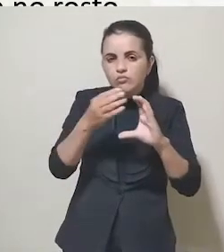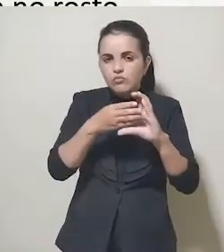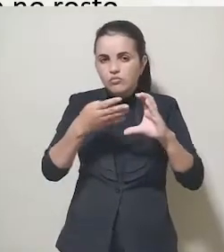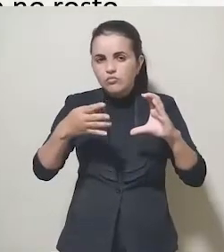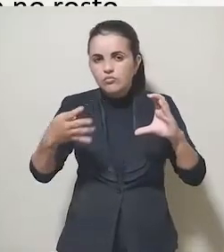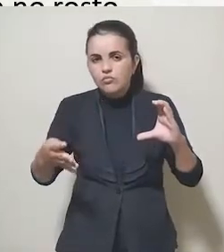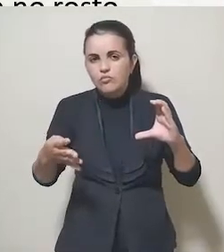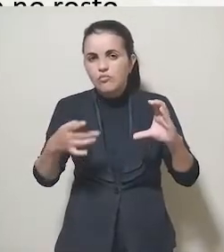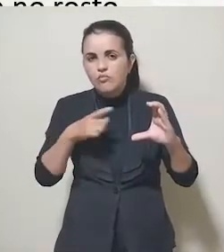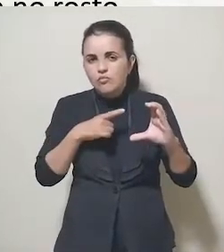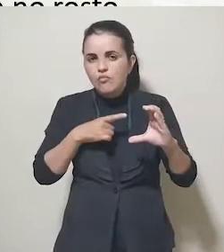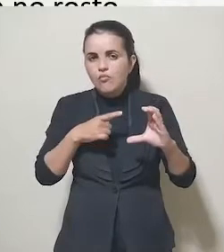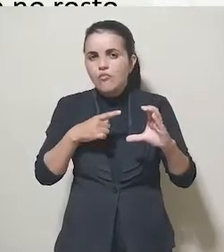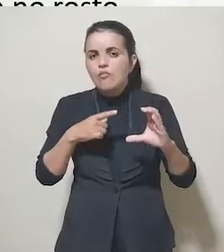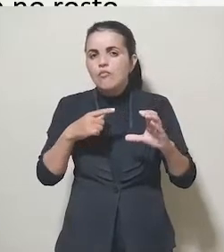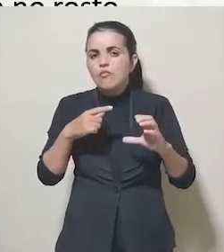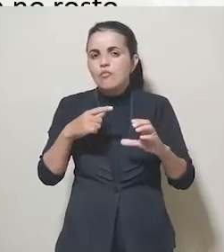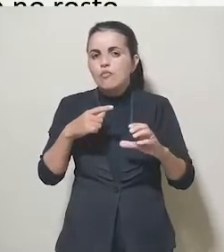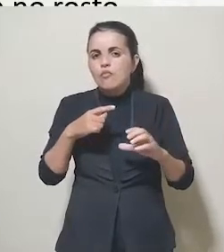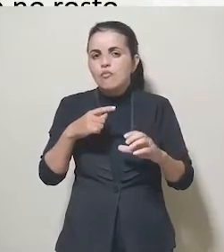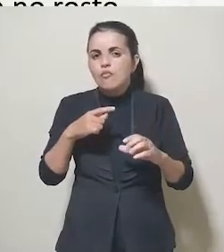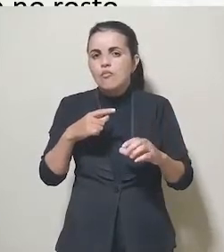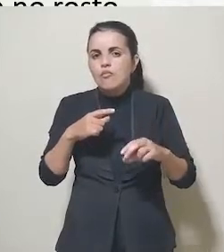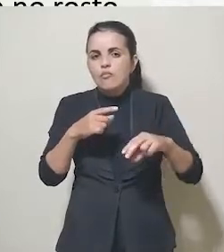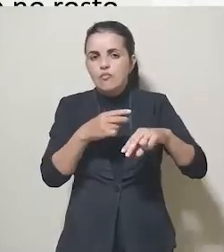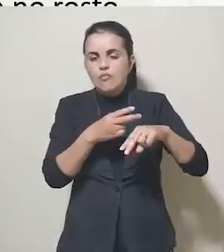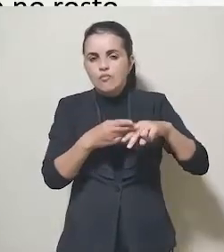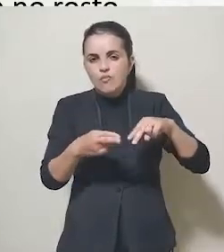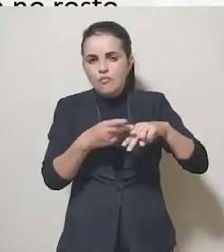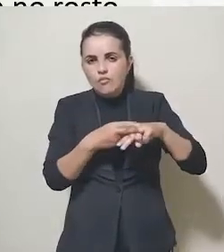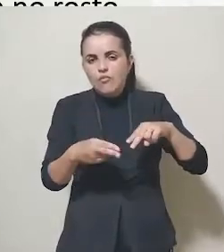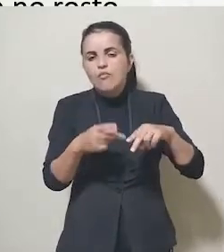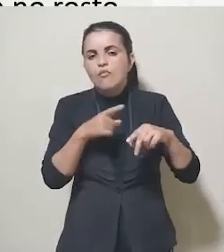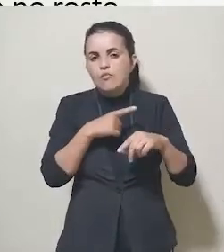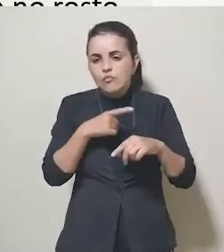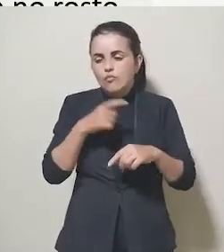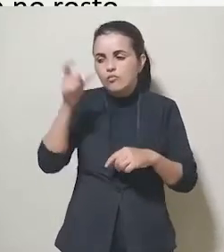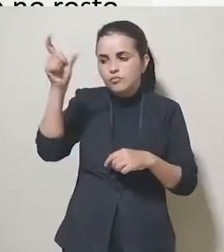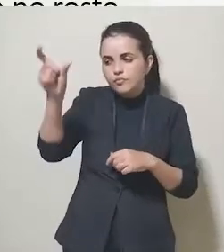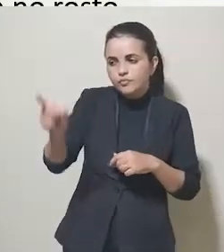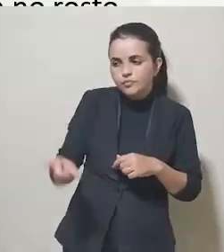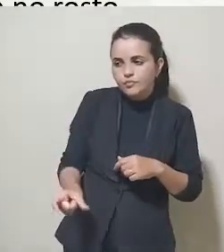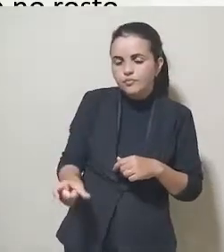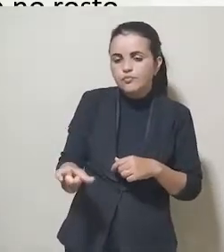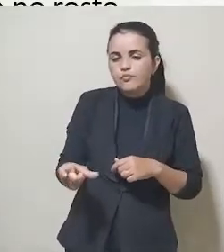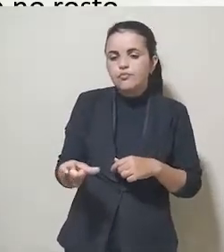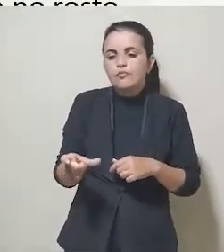as características exclusivas de cada gênero são as características sexuais secundárias. Então,